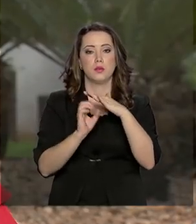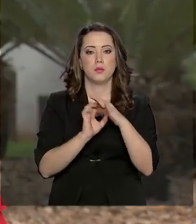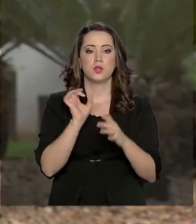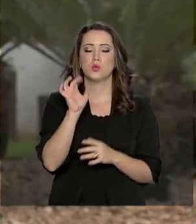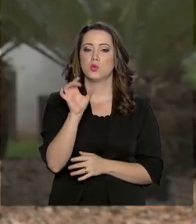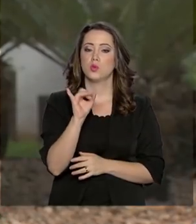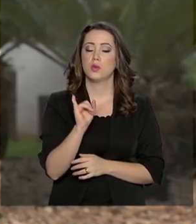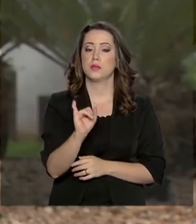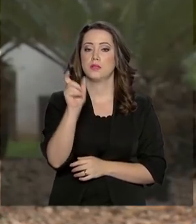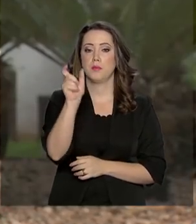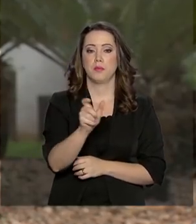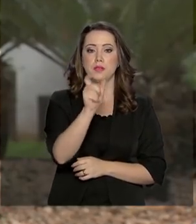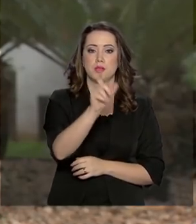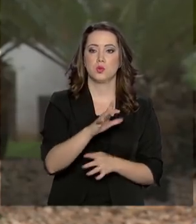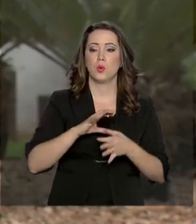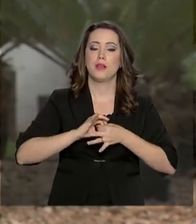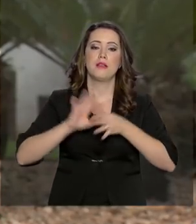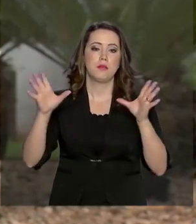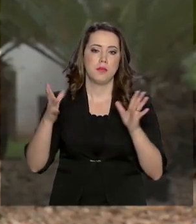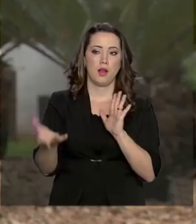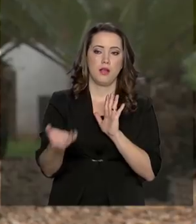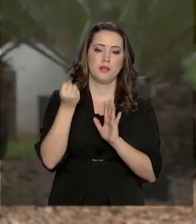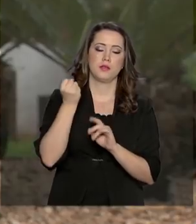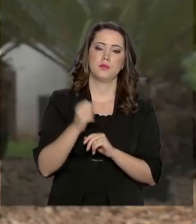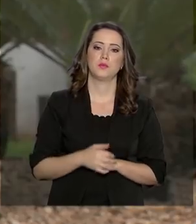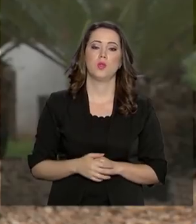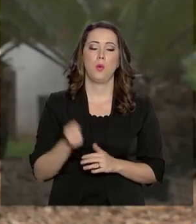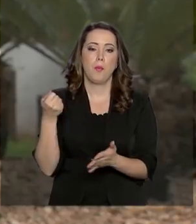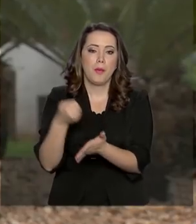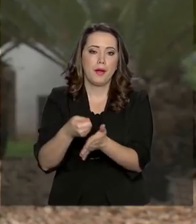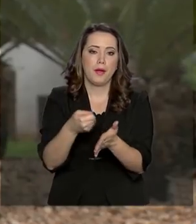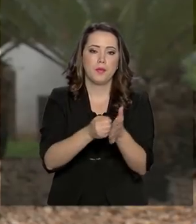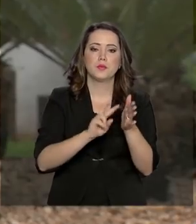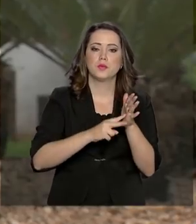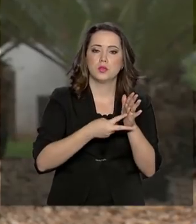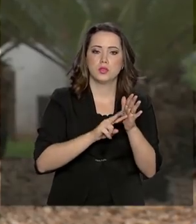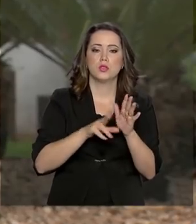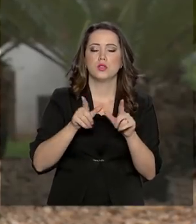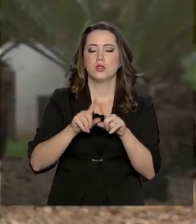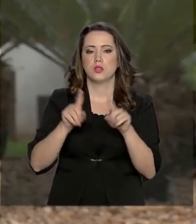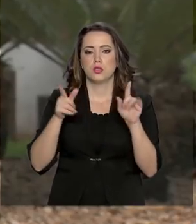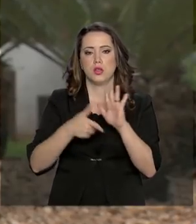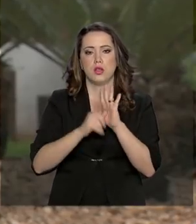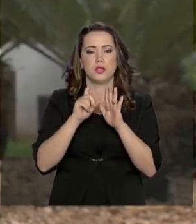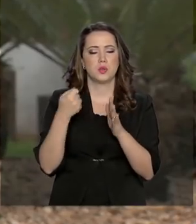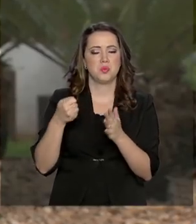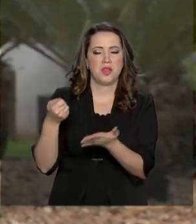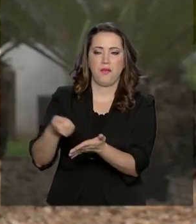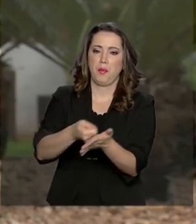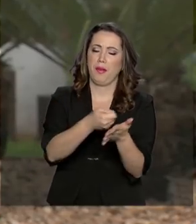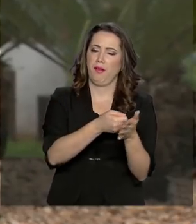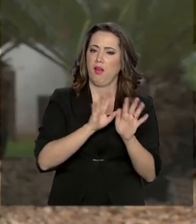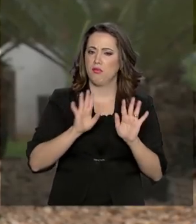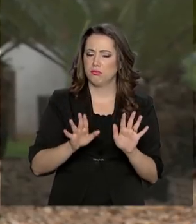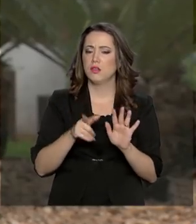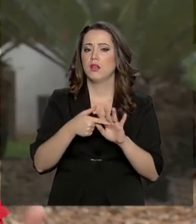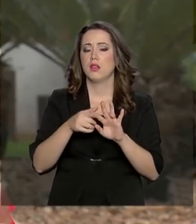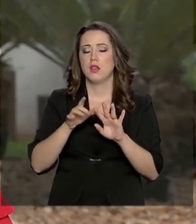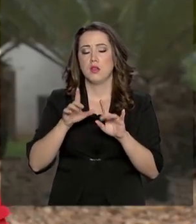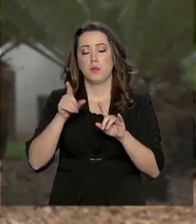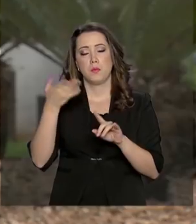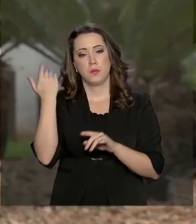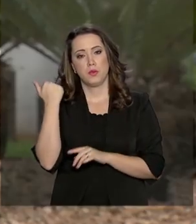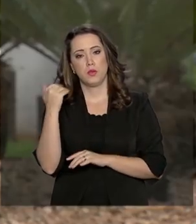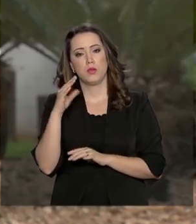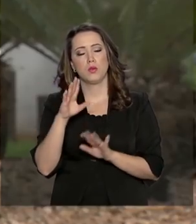apenas se o empregado autorizar. A contribuição sindical ela já havia deixado de ser obrigatória com a reforma trabalhista, na